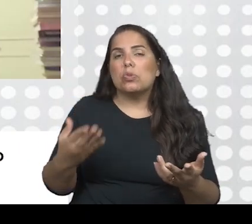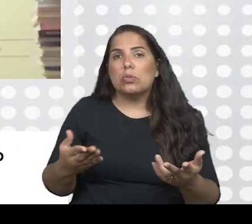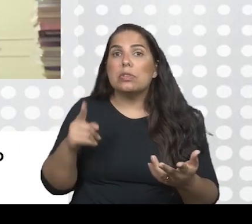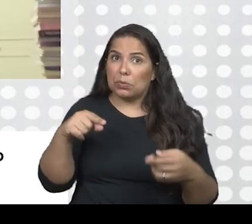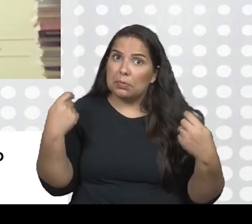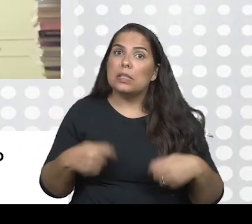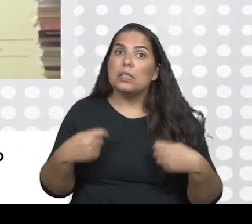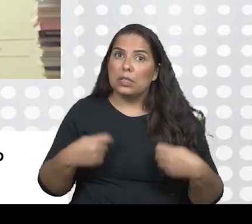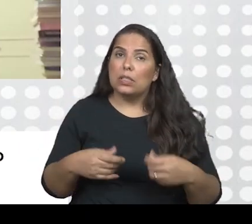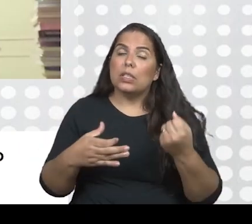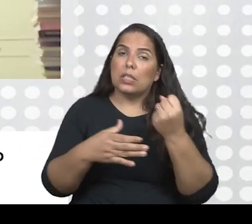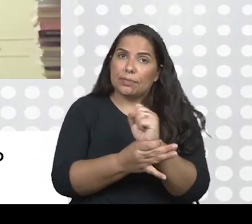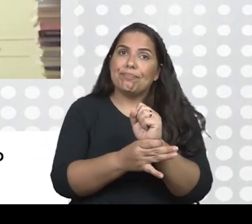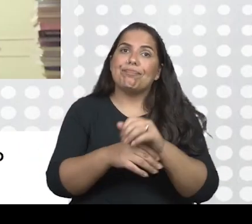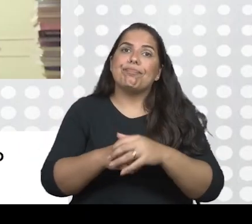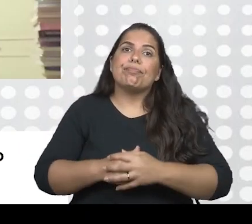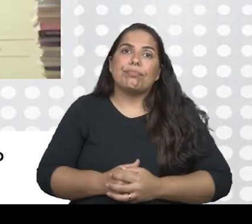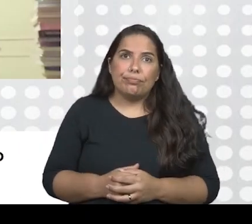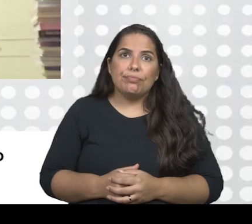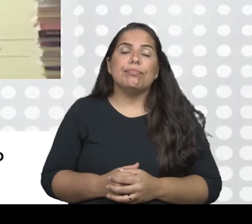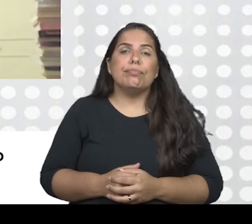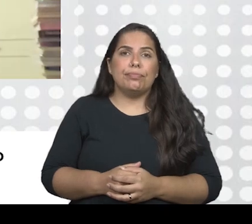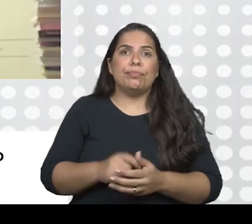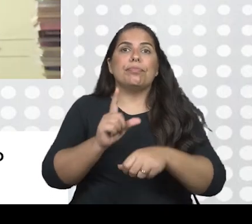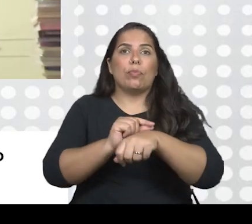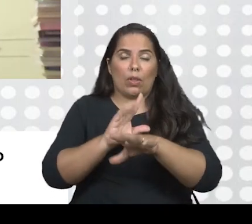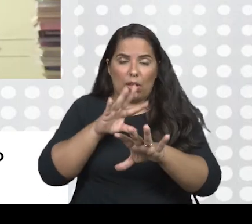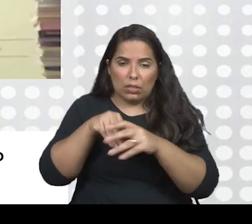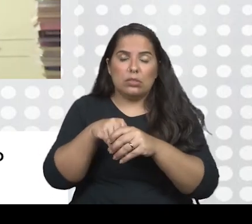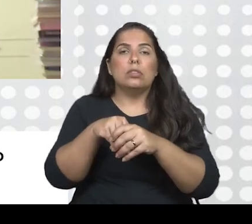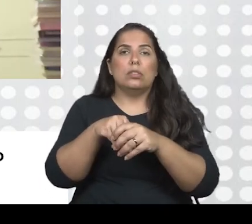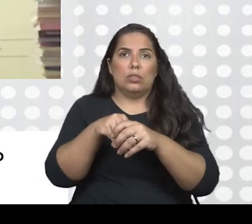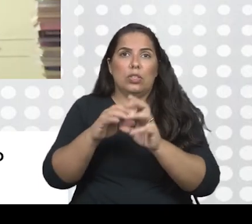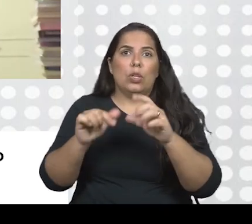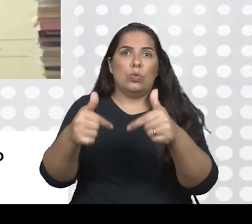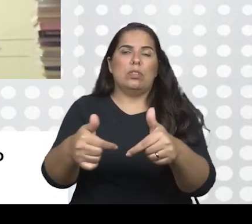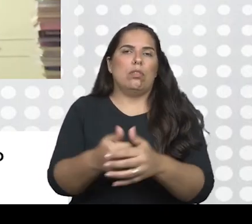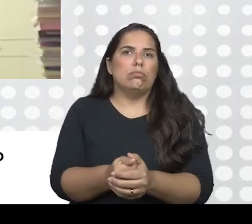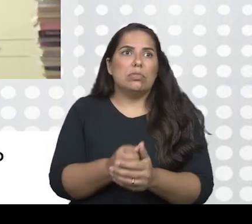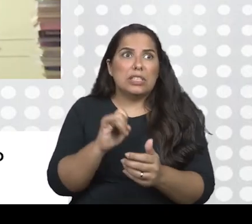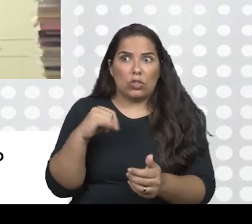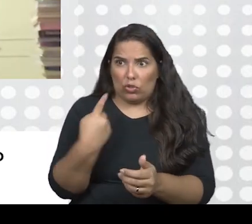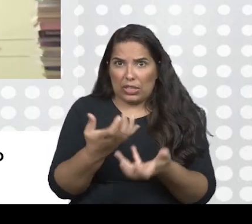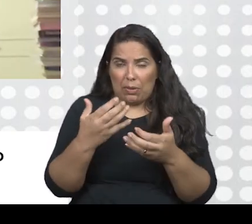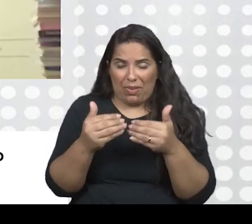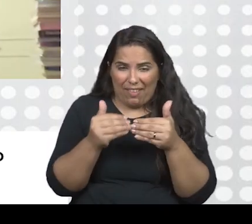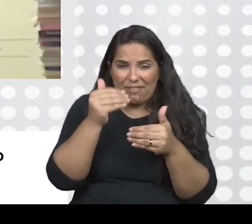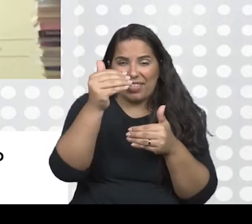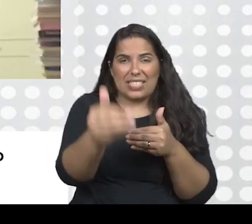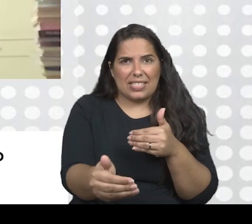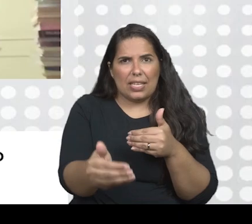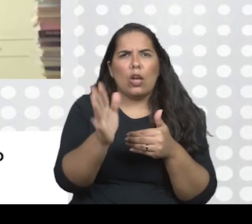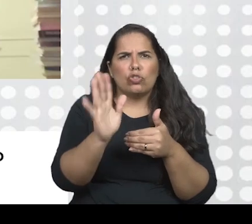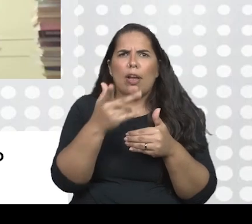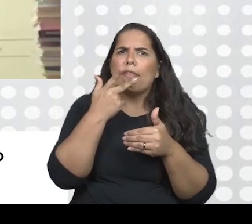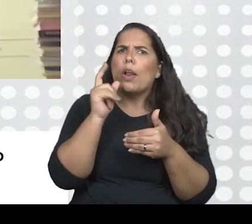isso precisa ser garantido como carga horária de atuação. Se nós queremos avançar, e eu já